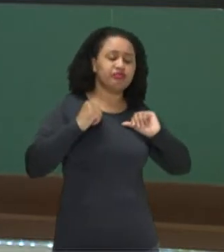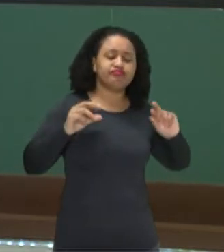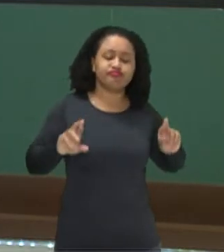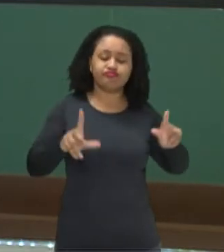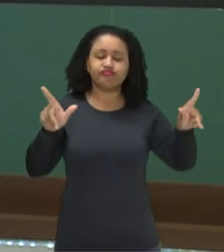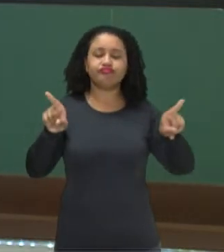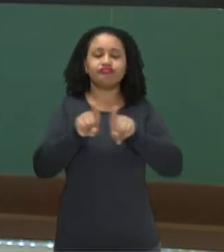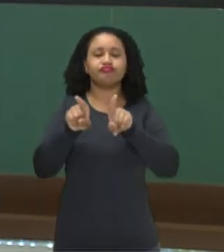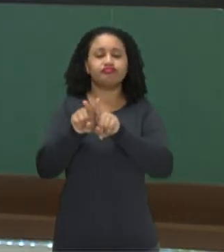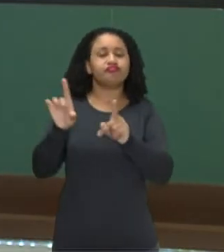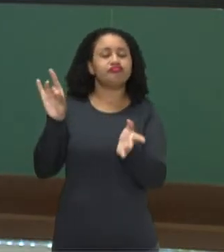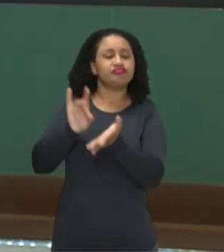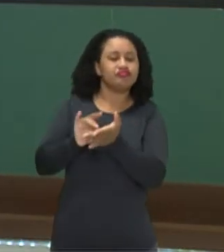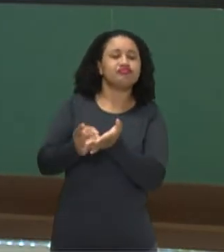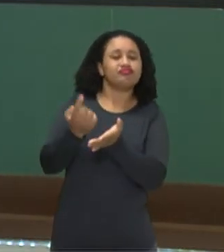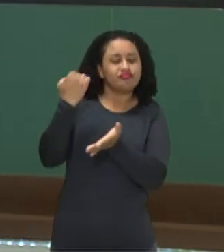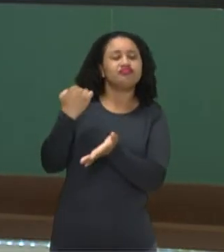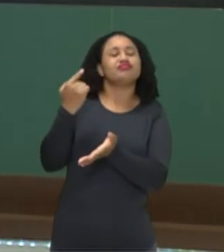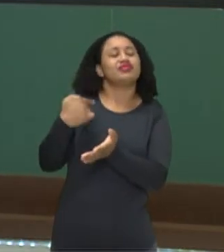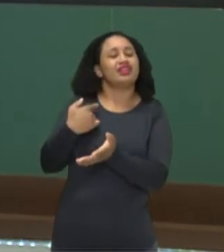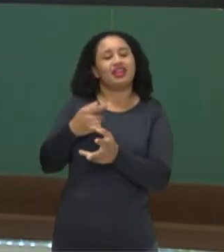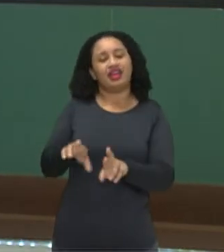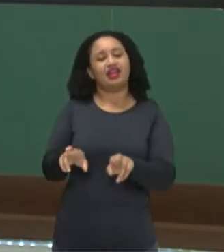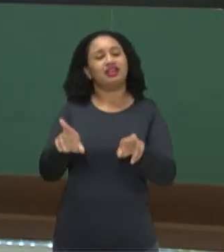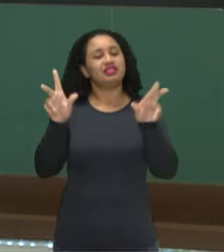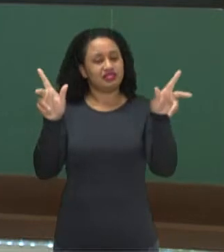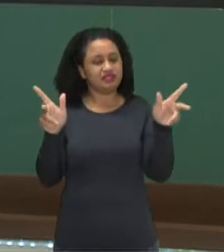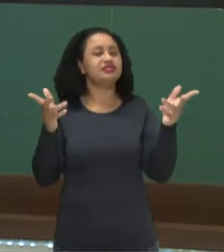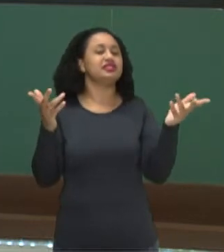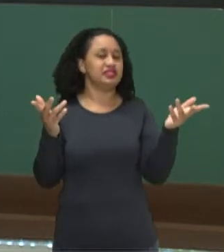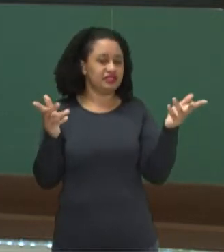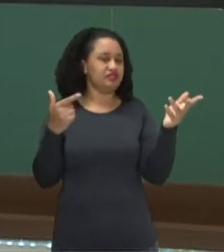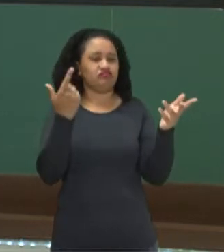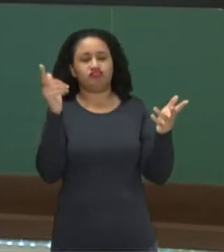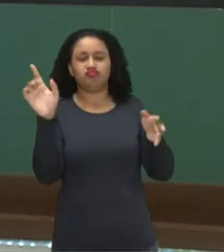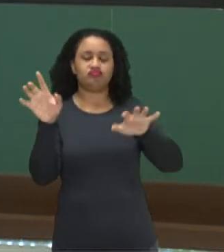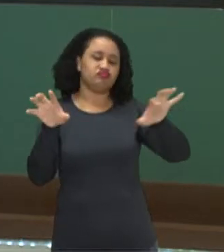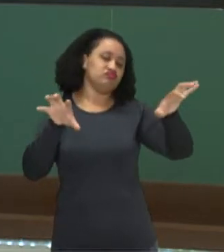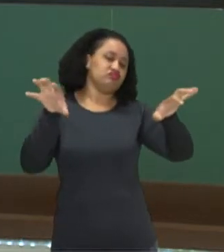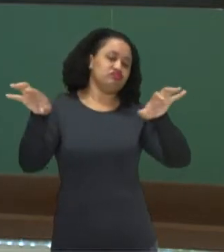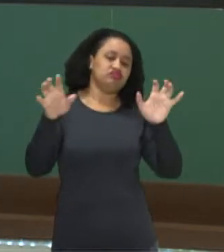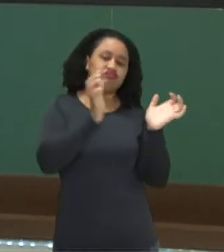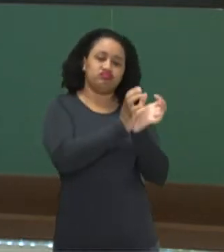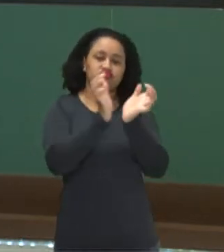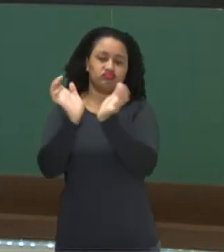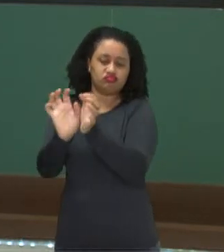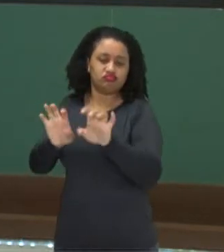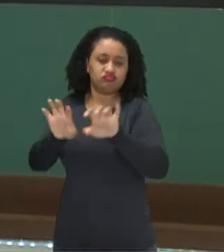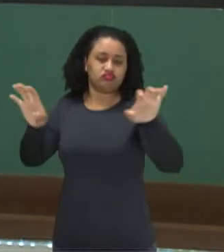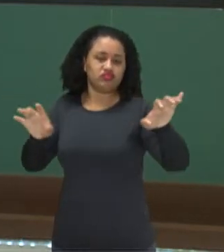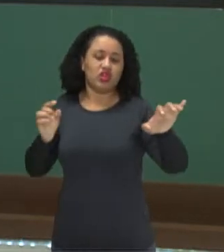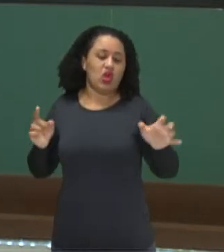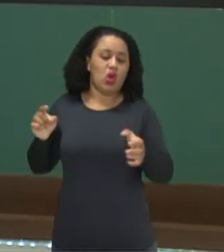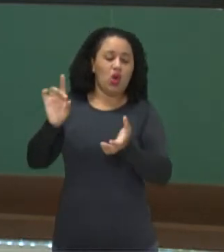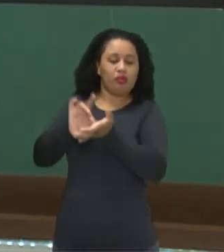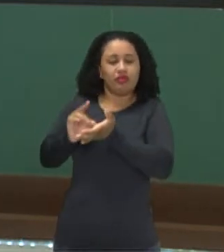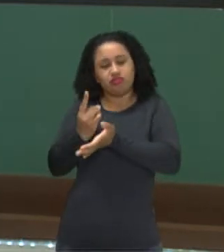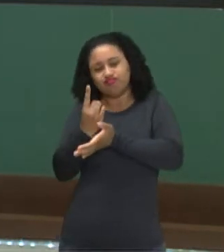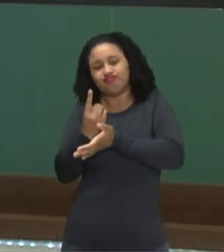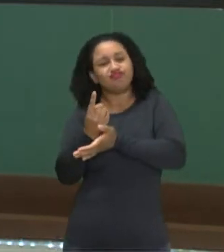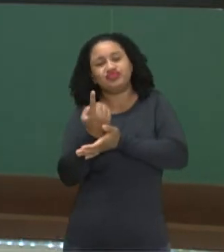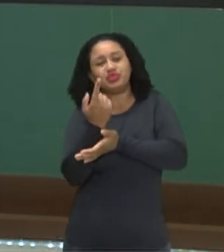a origem embrionária dessas estruturas é diferente nessas espécies. Então, por isso